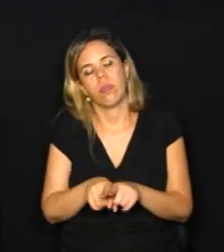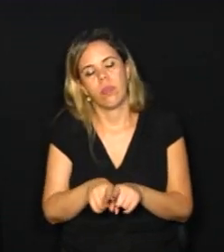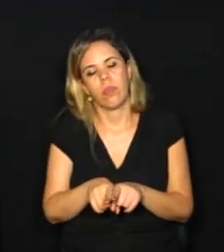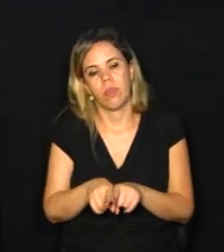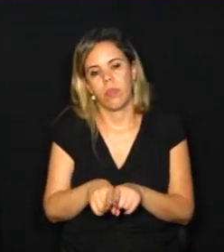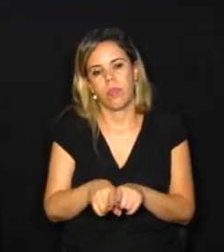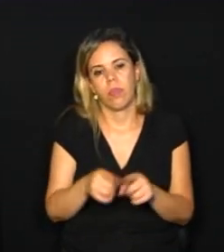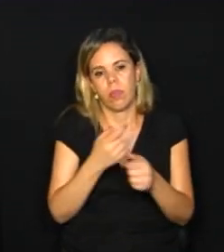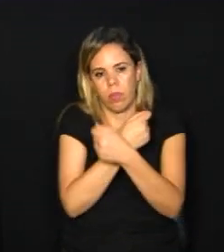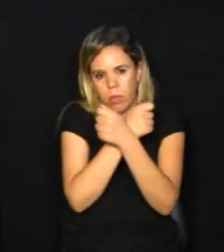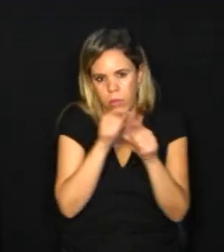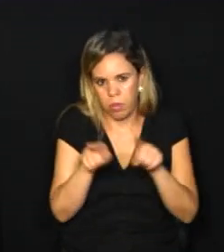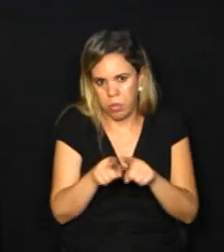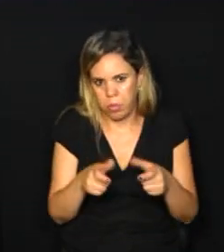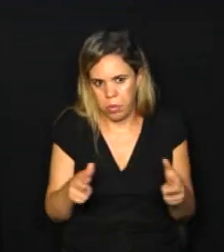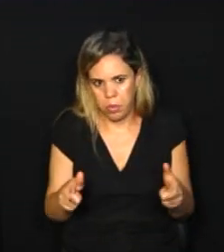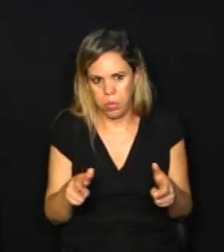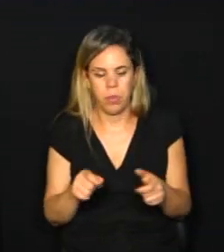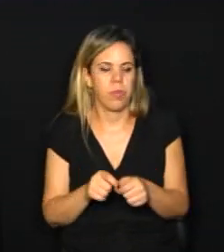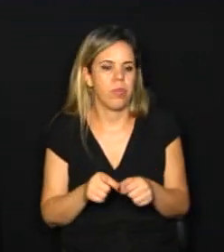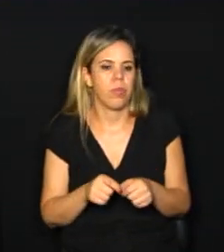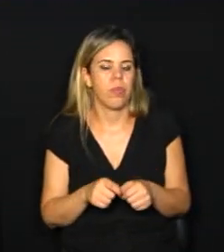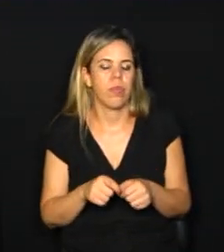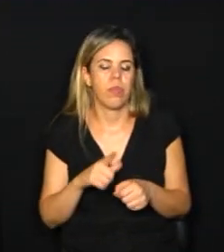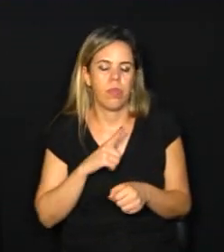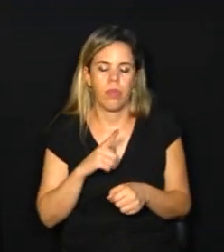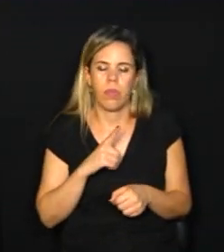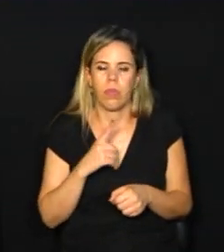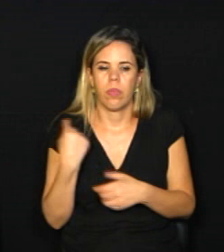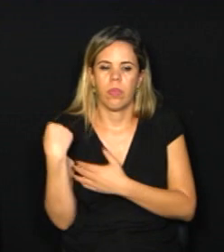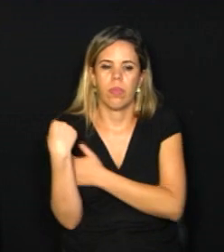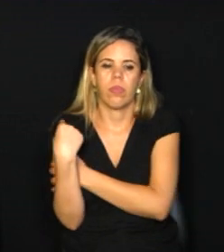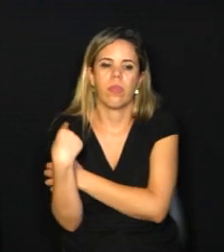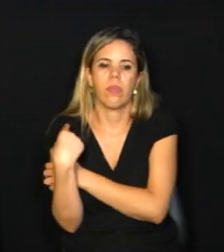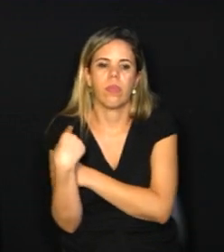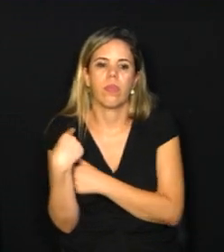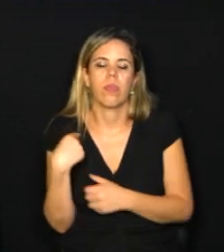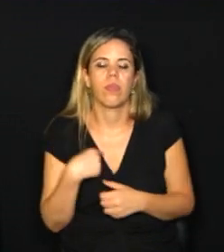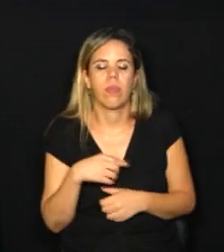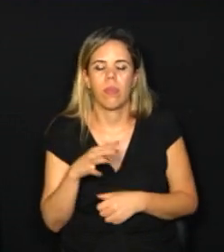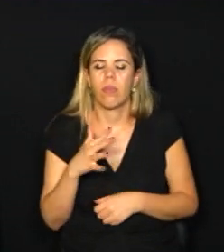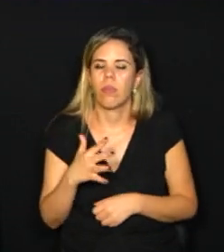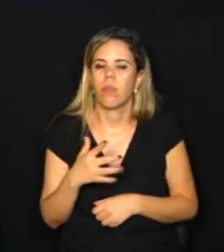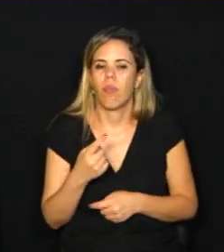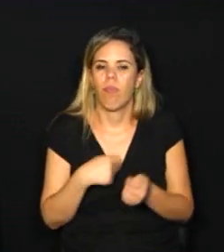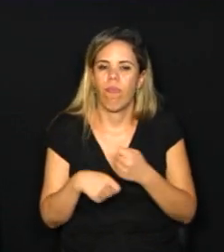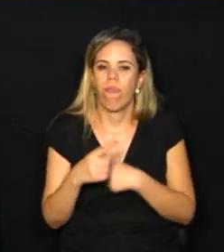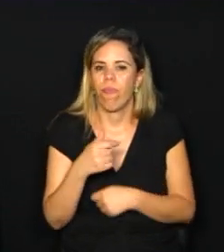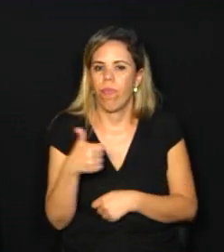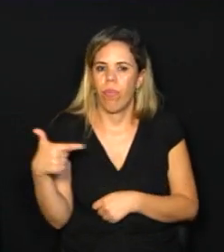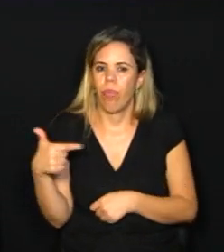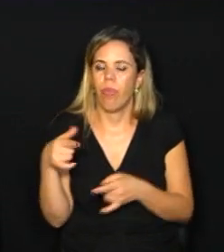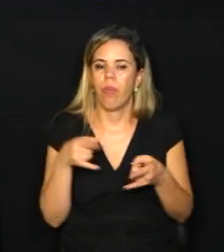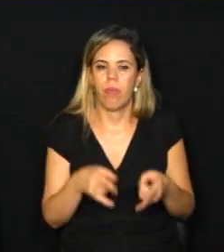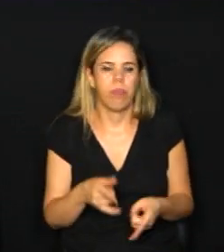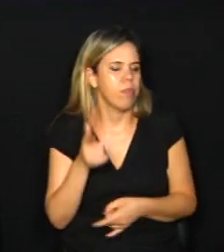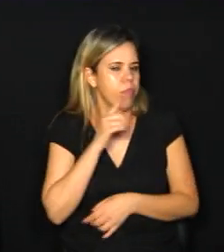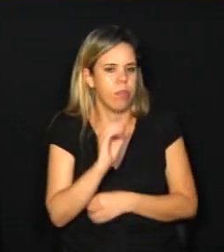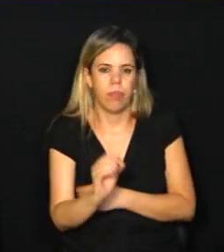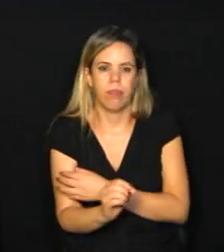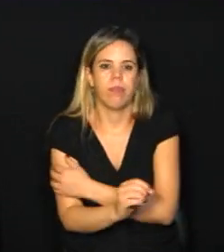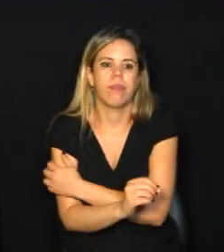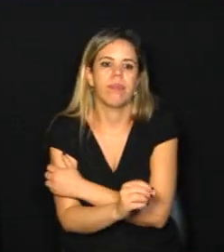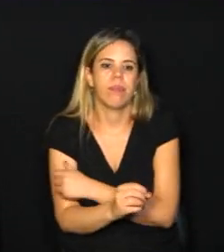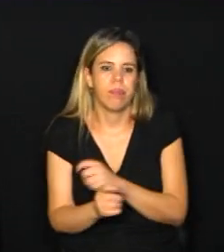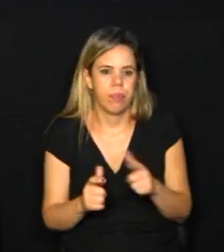A PUC vai ampliar. Nós tínhamos mais ou menos negociado 12 leitos, eles não conseguem, então